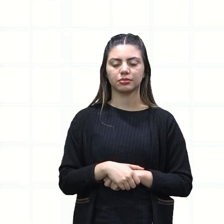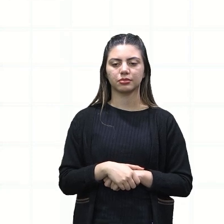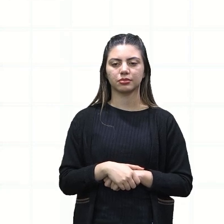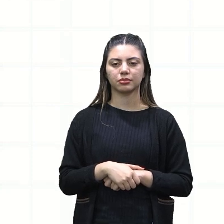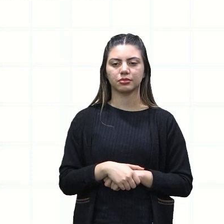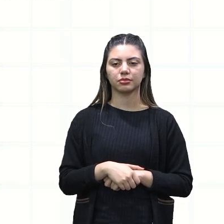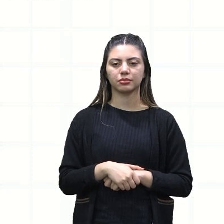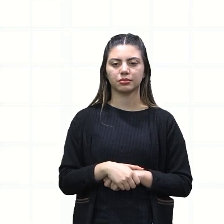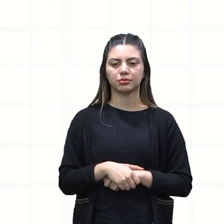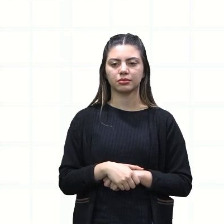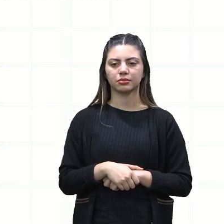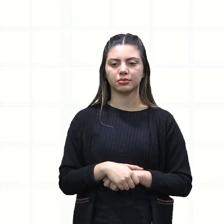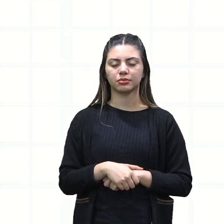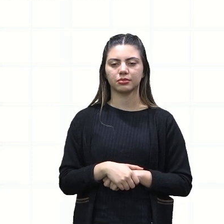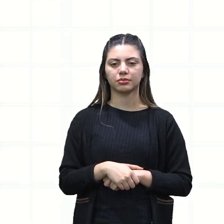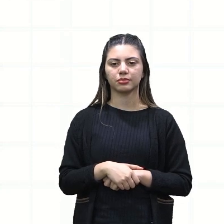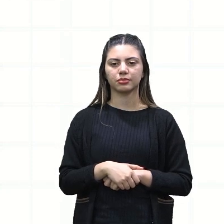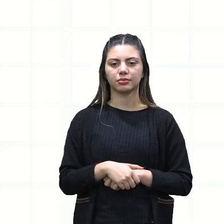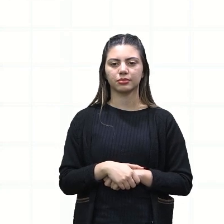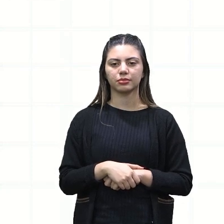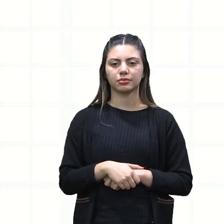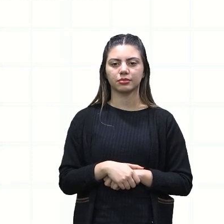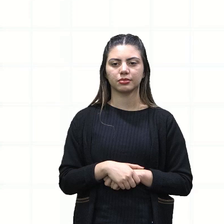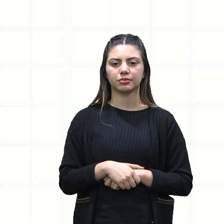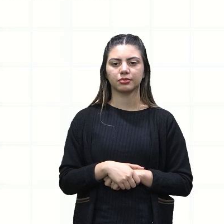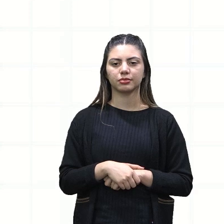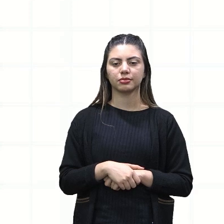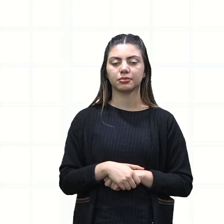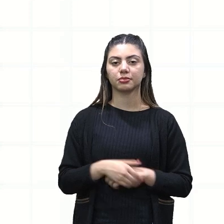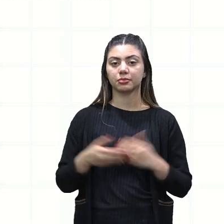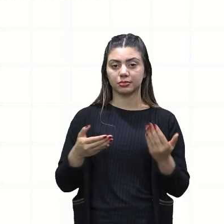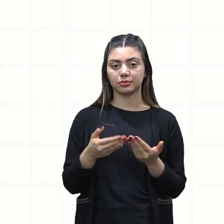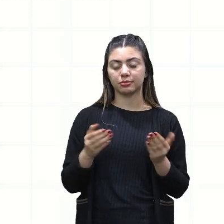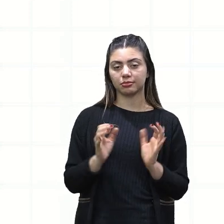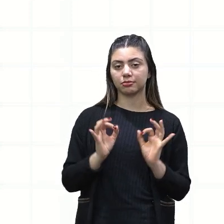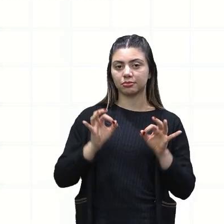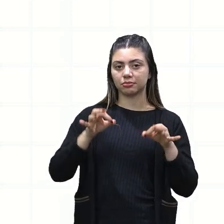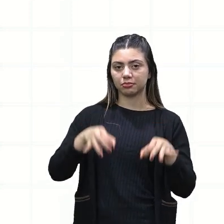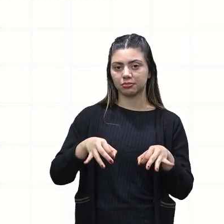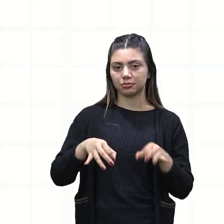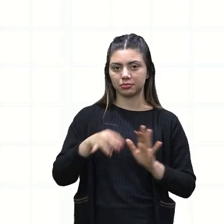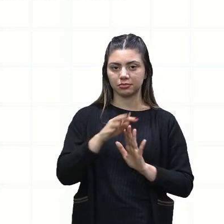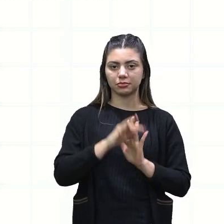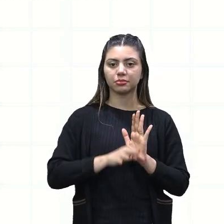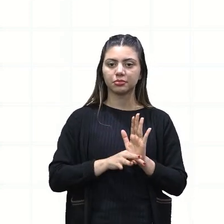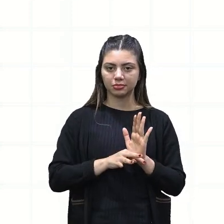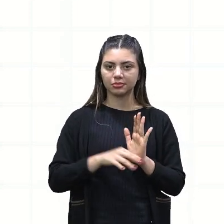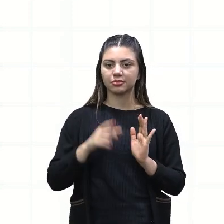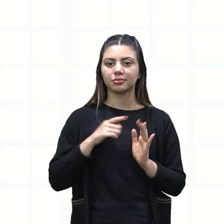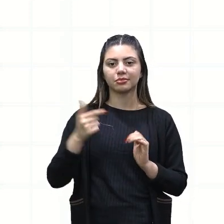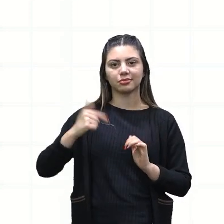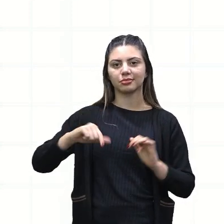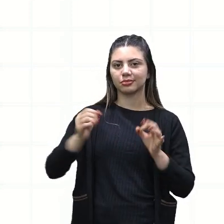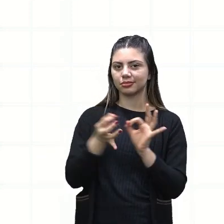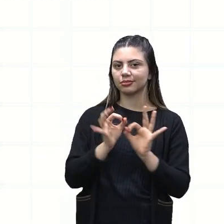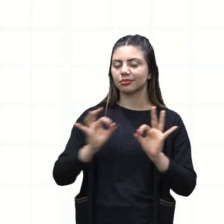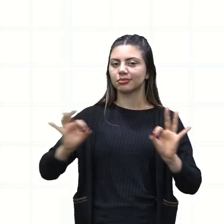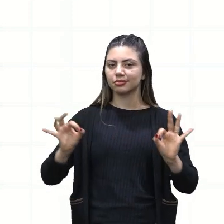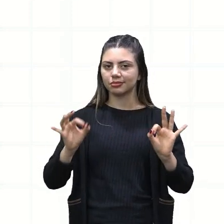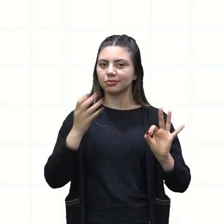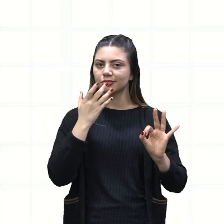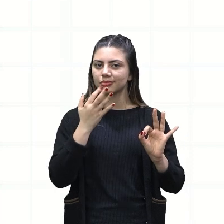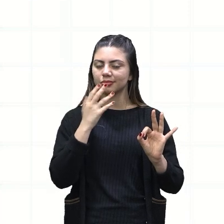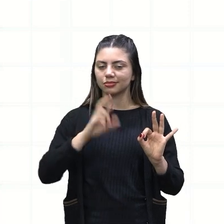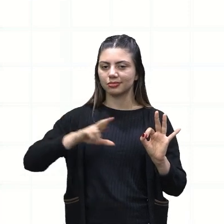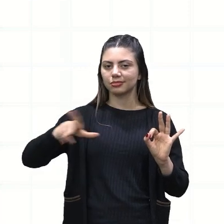the meaning of connection. E finaliza aqui, ops, tem mais uma frase em destaque, não é?